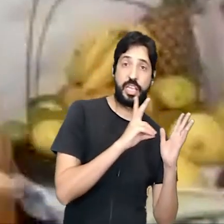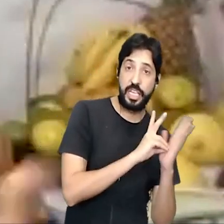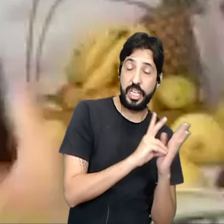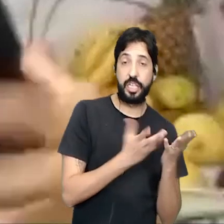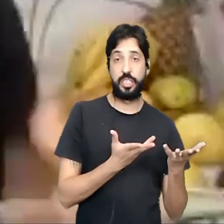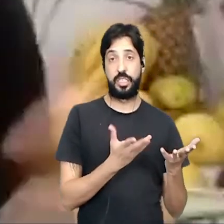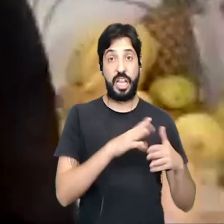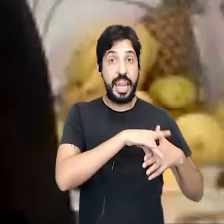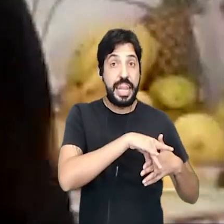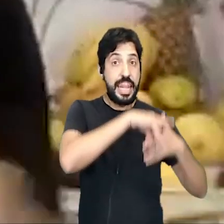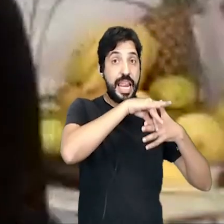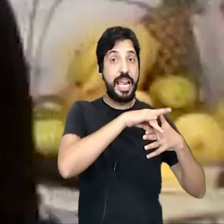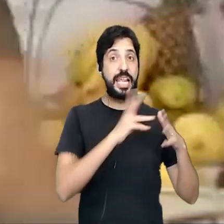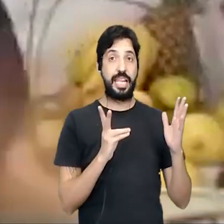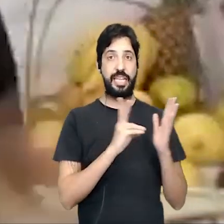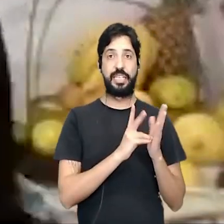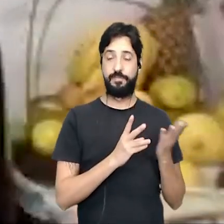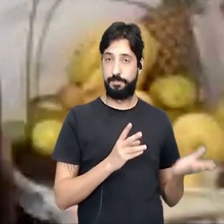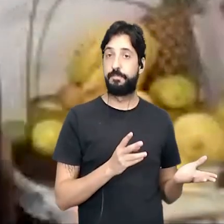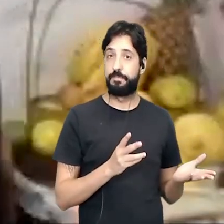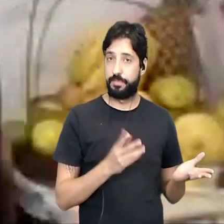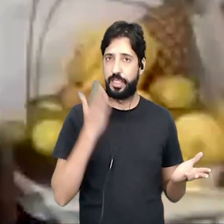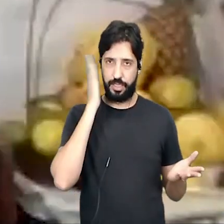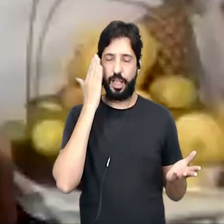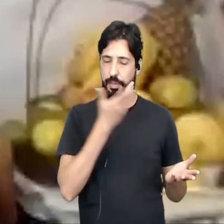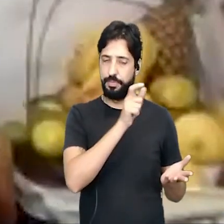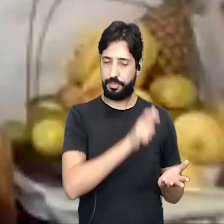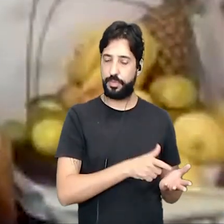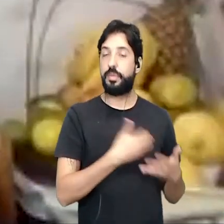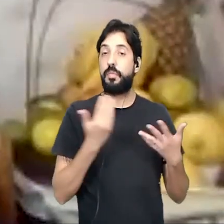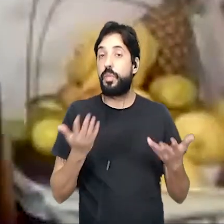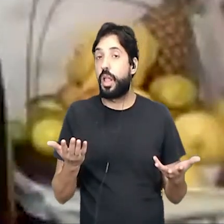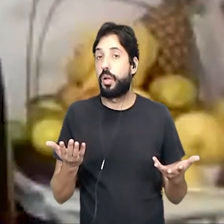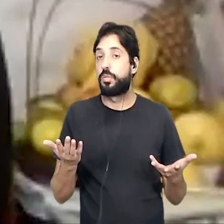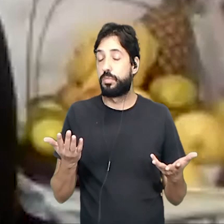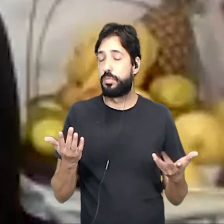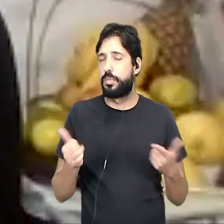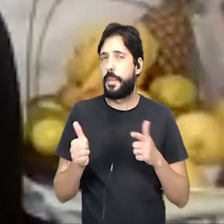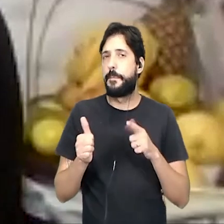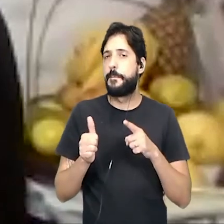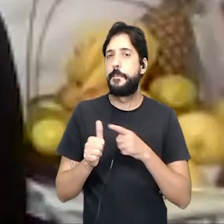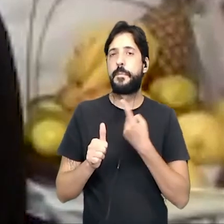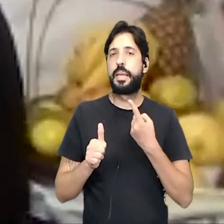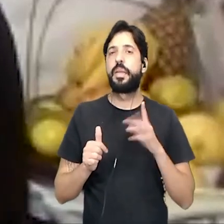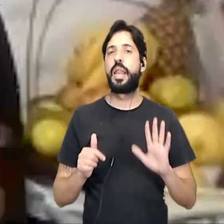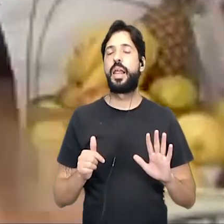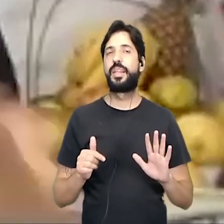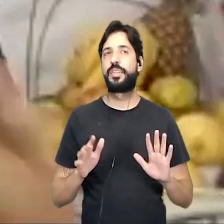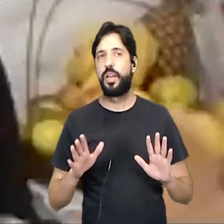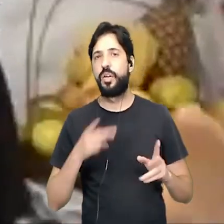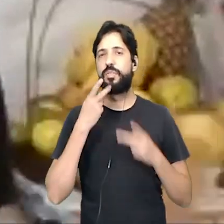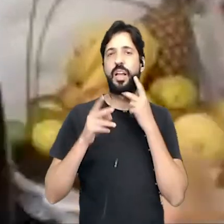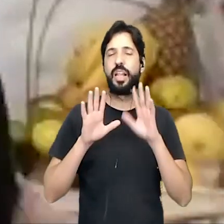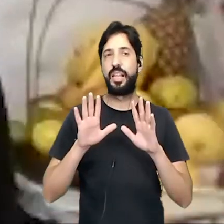Eu, branca, ele indígena, líder indígena, né? Essa pessoa que a gente sabe quem ele é. Então, eu acho que a primeira...